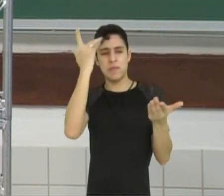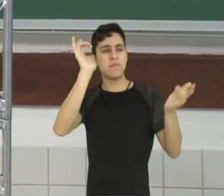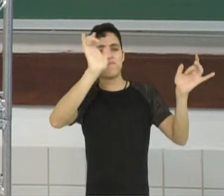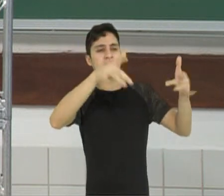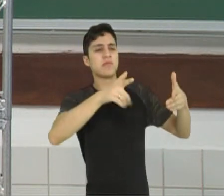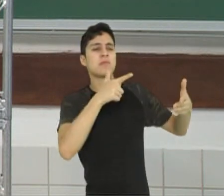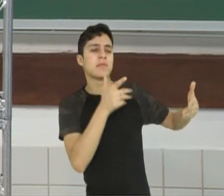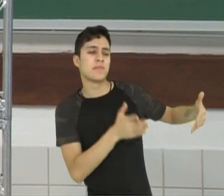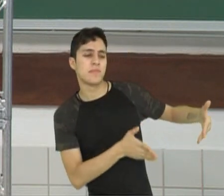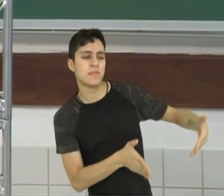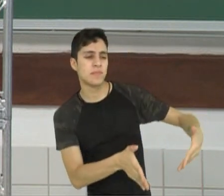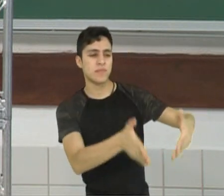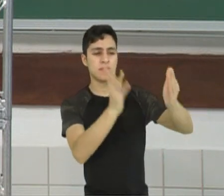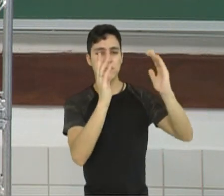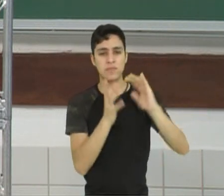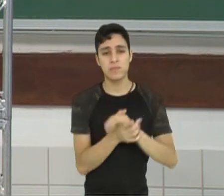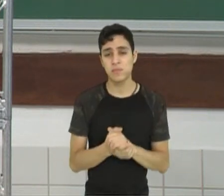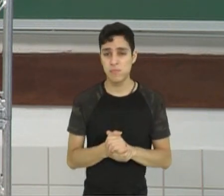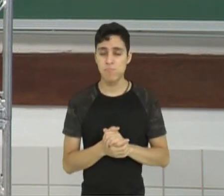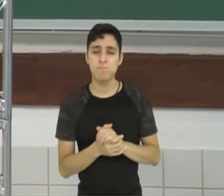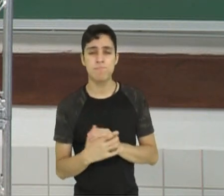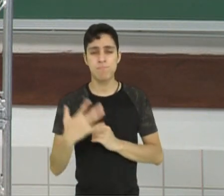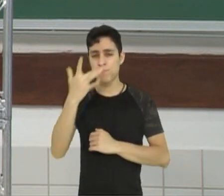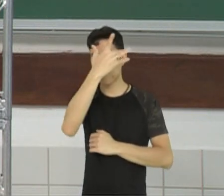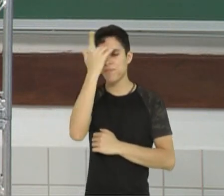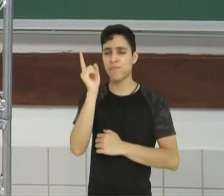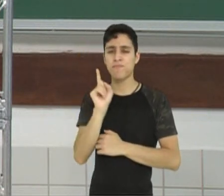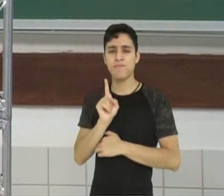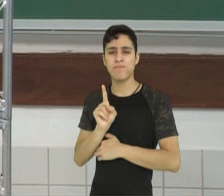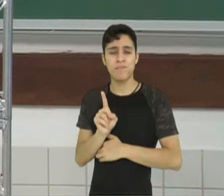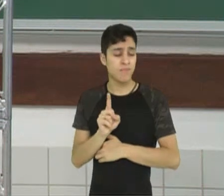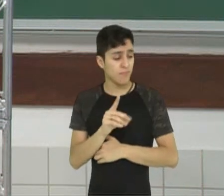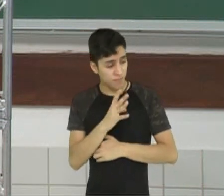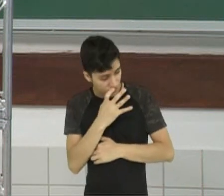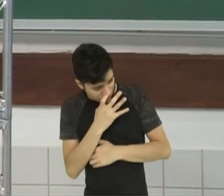Rio Pinheiros para que as pessoas percebessem ali. Então,